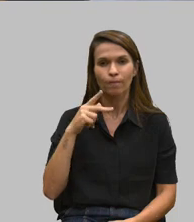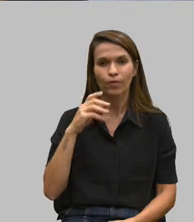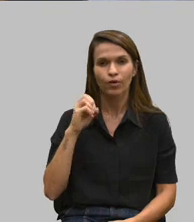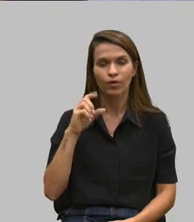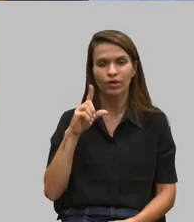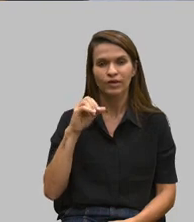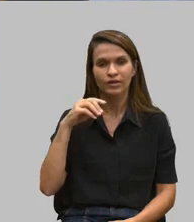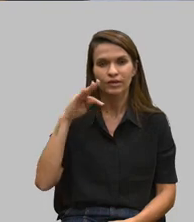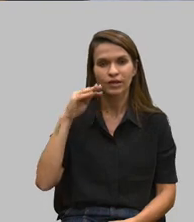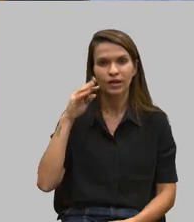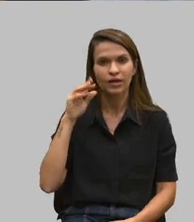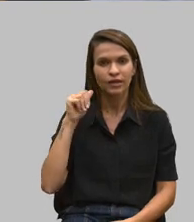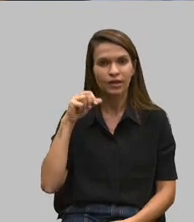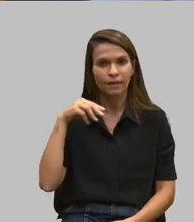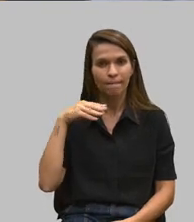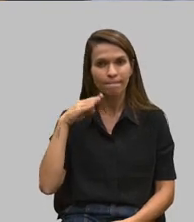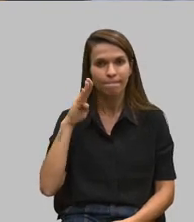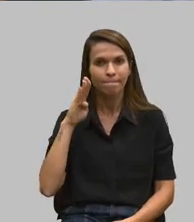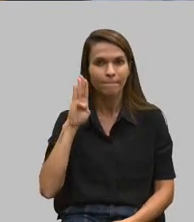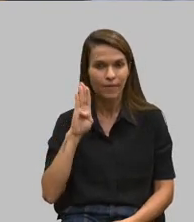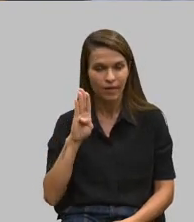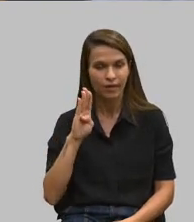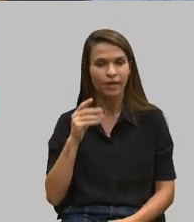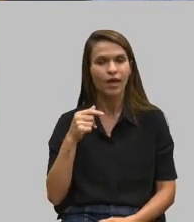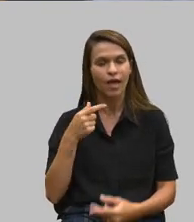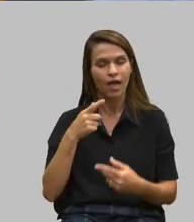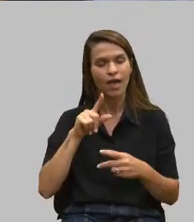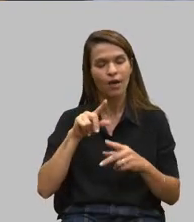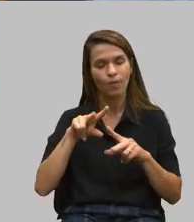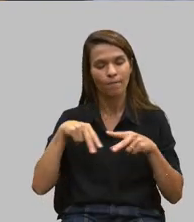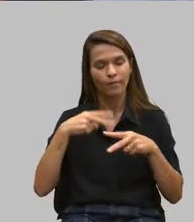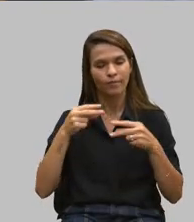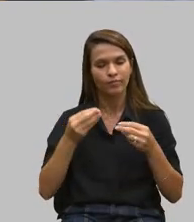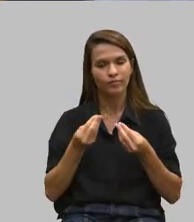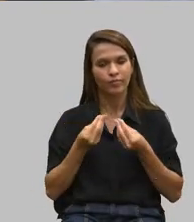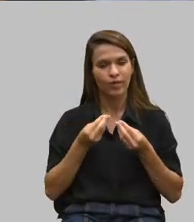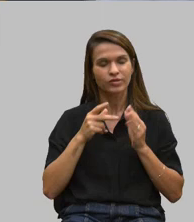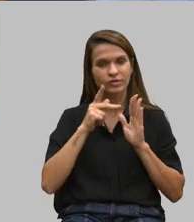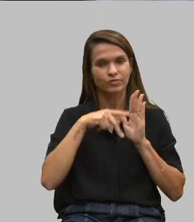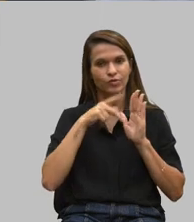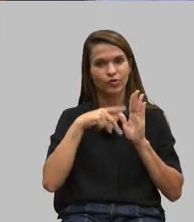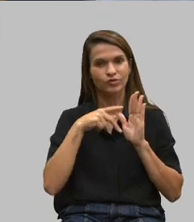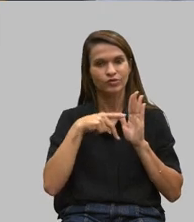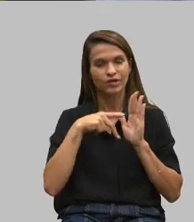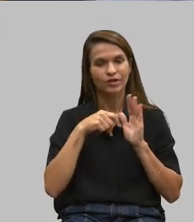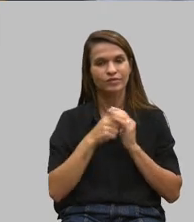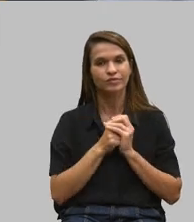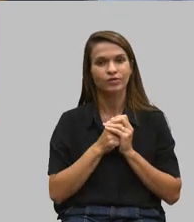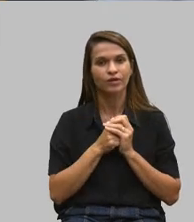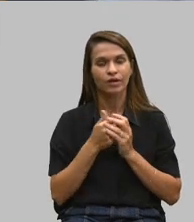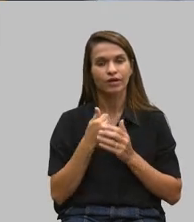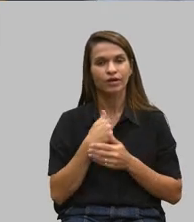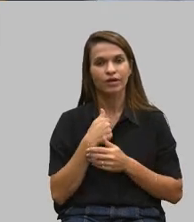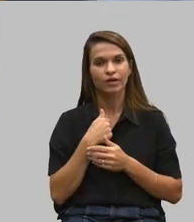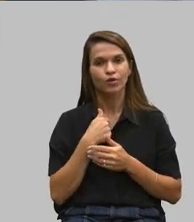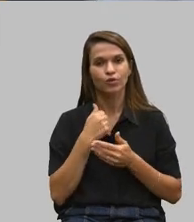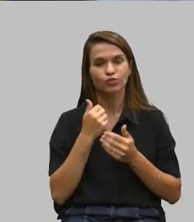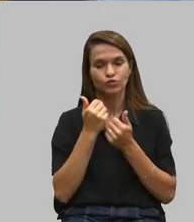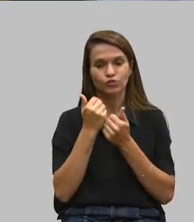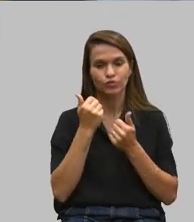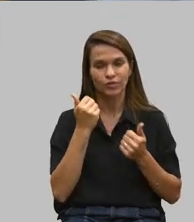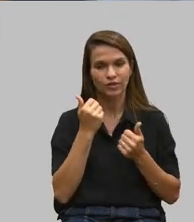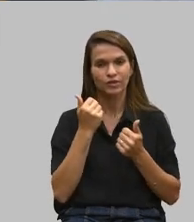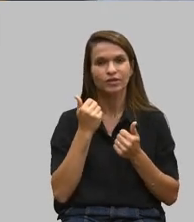gente é um de fato um presente muito grande esse projeto uma vez que eu como superintendente mas como